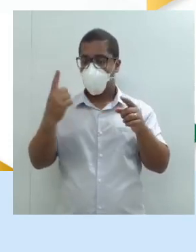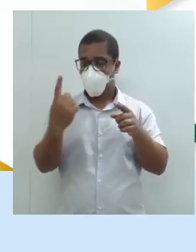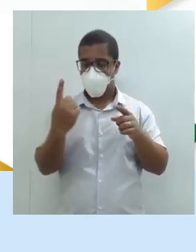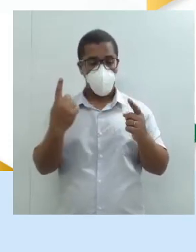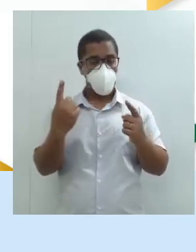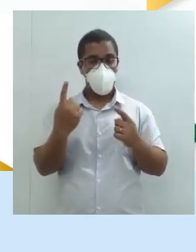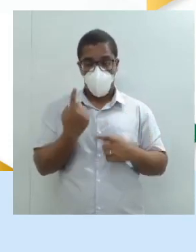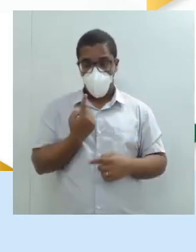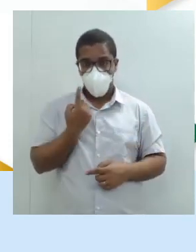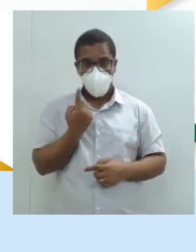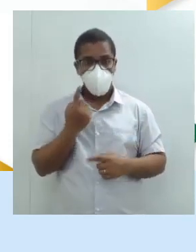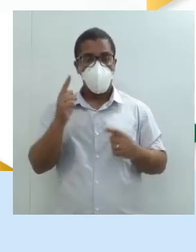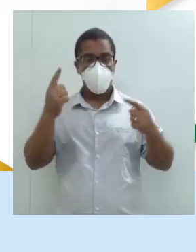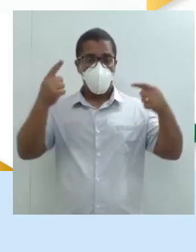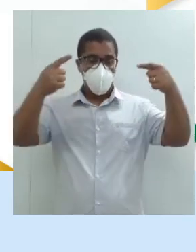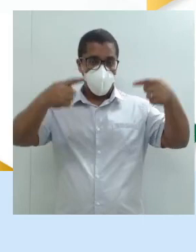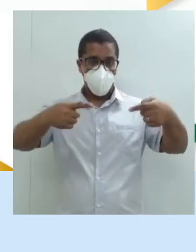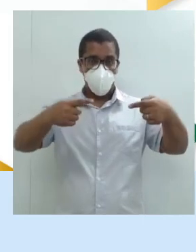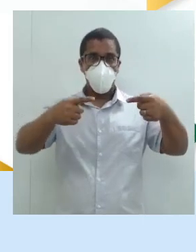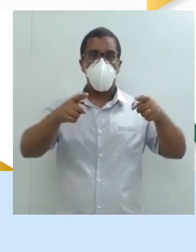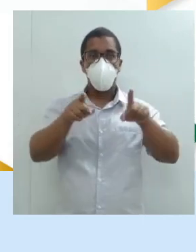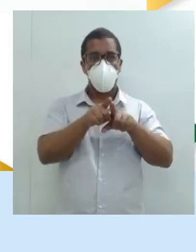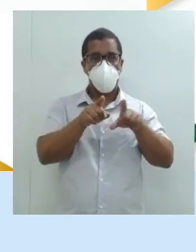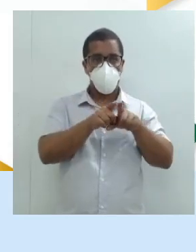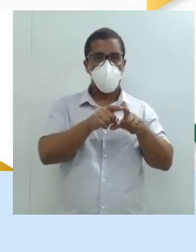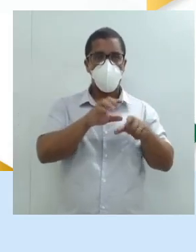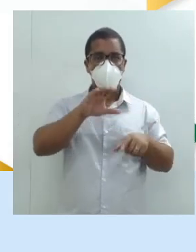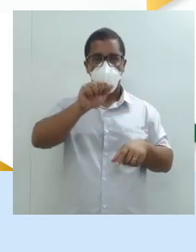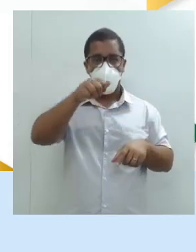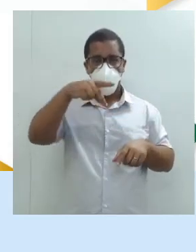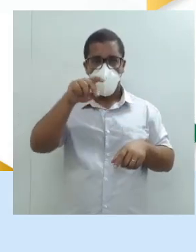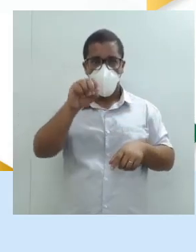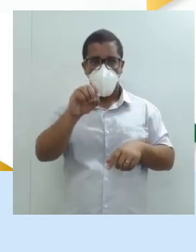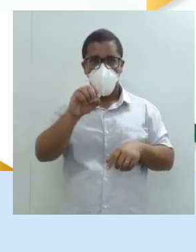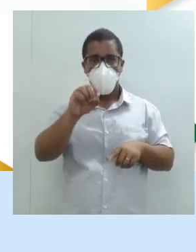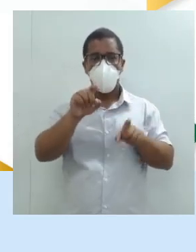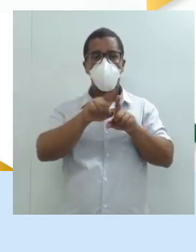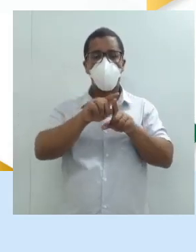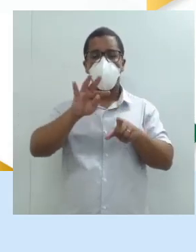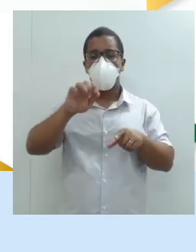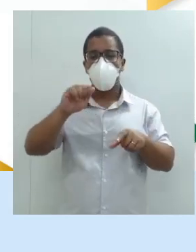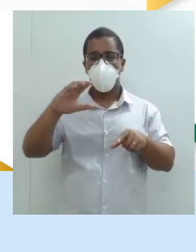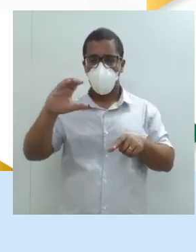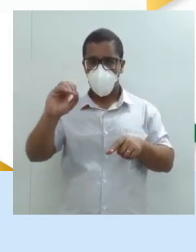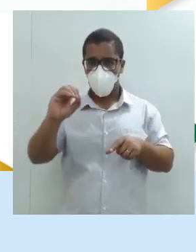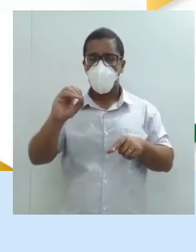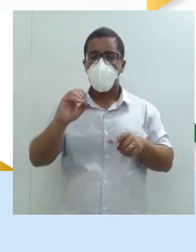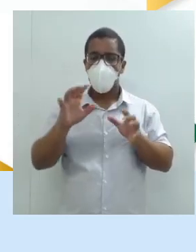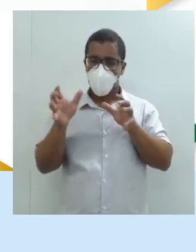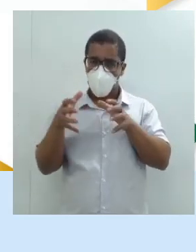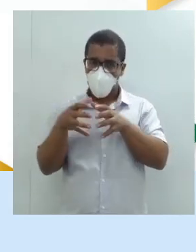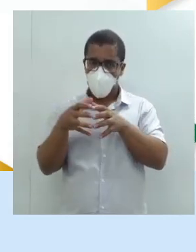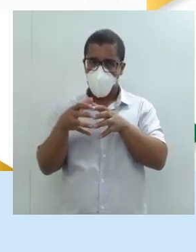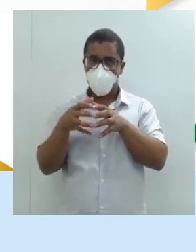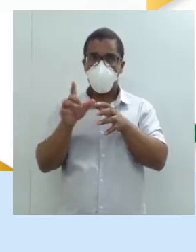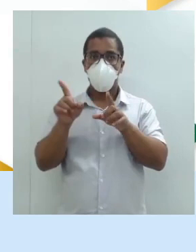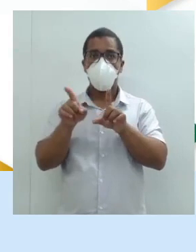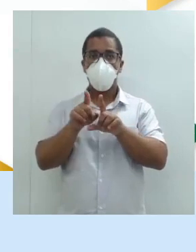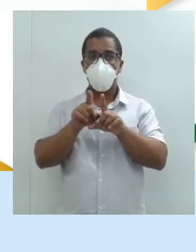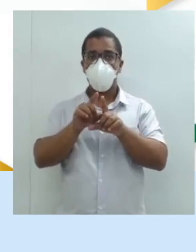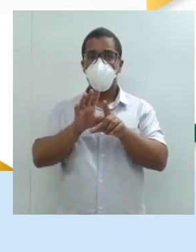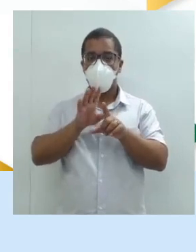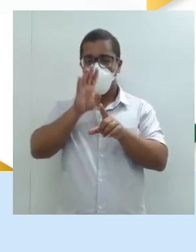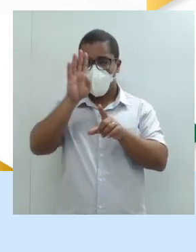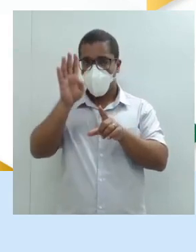tá? Os esportes de campo e de taco que também são coletivos e os esportes de invasão também que são